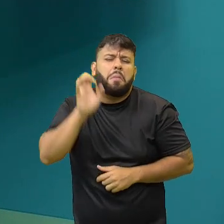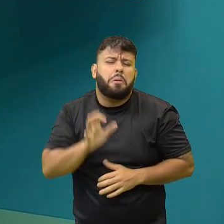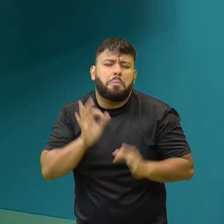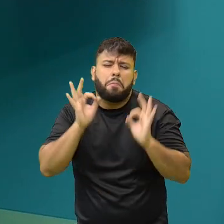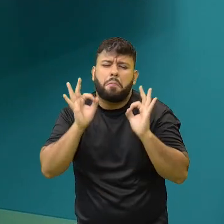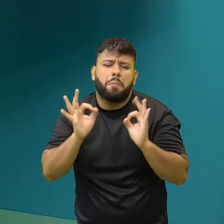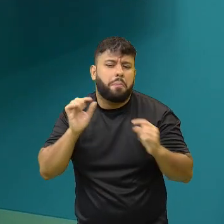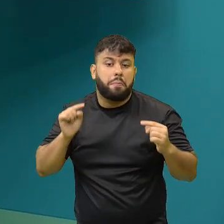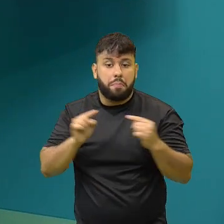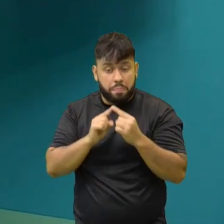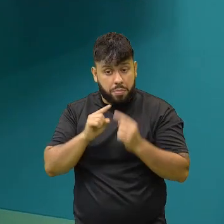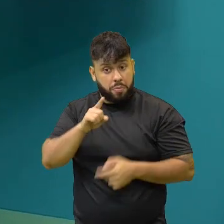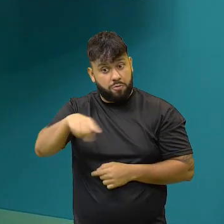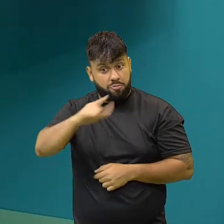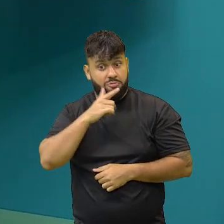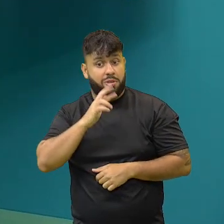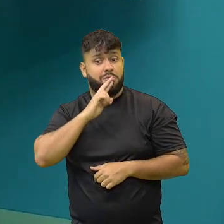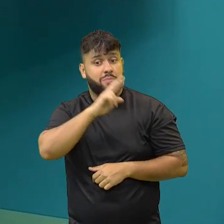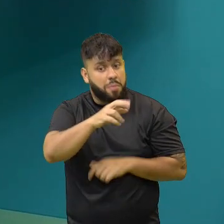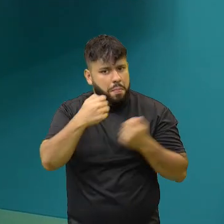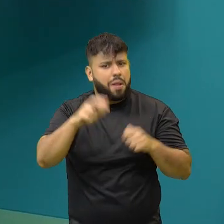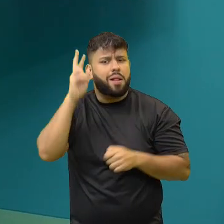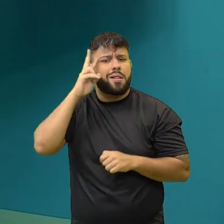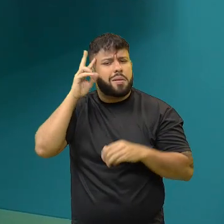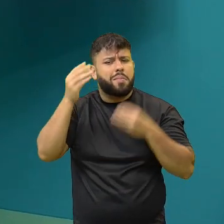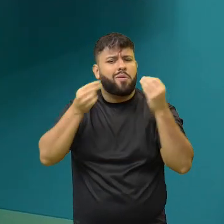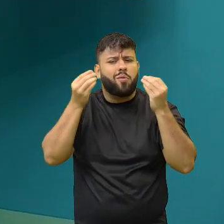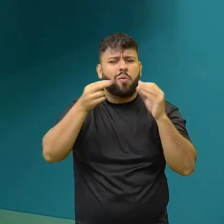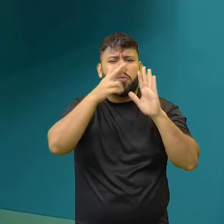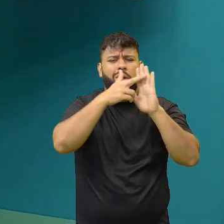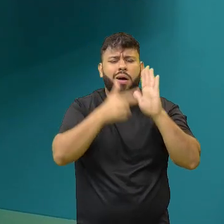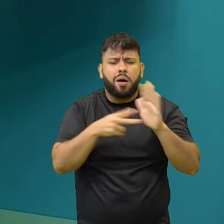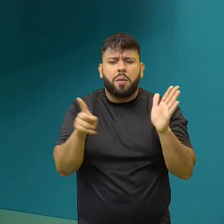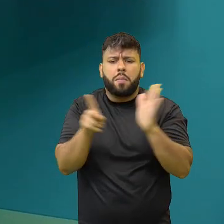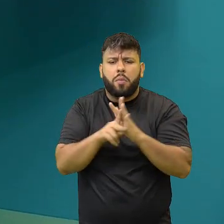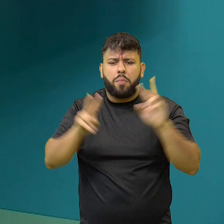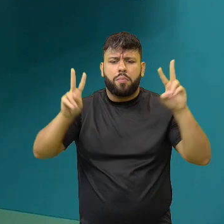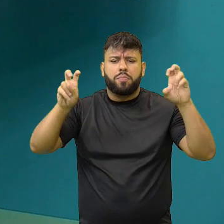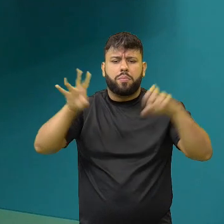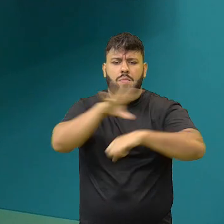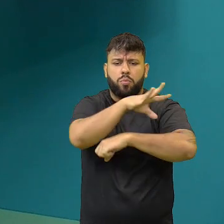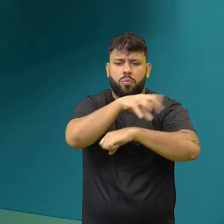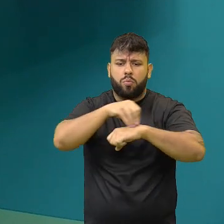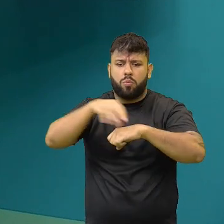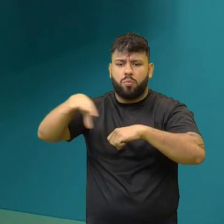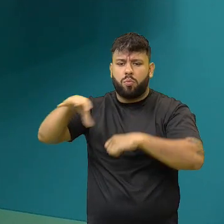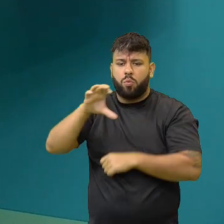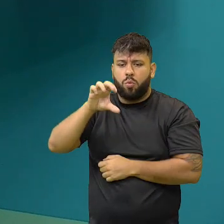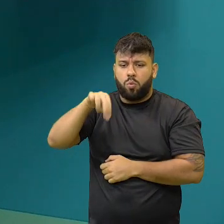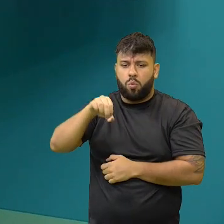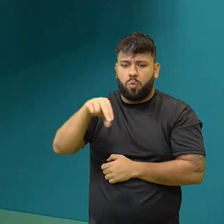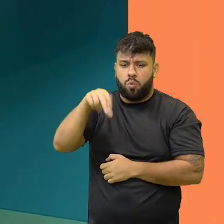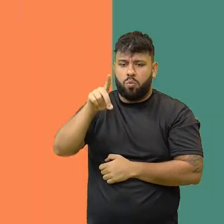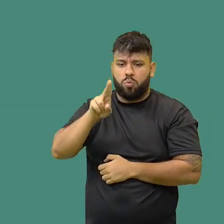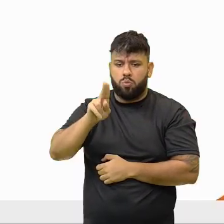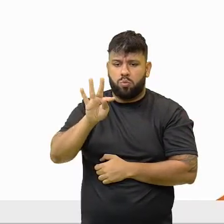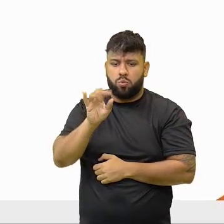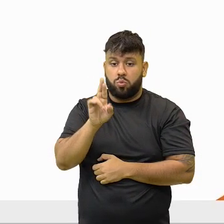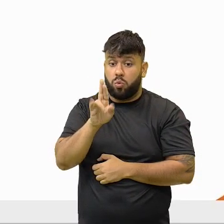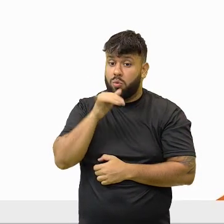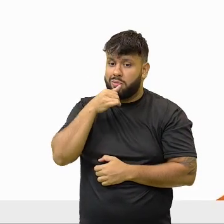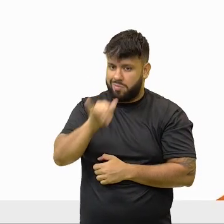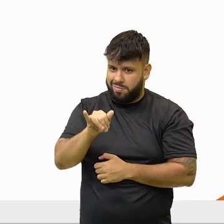Para você responder essa questão, você vai ter que lembrar das propriedades básicas de um condutor eletrizado. E quantas são? 4 propriedades. Não